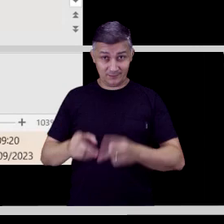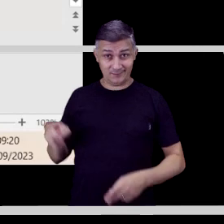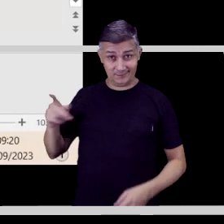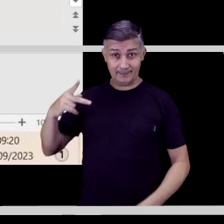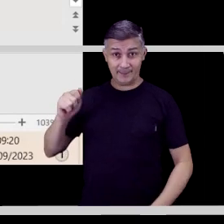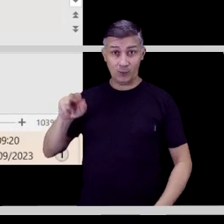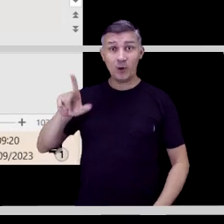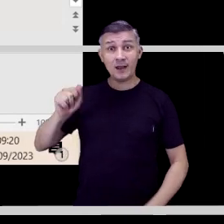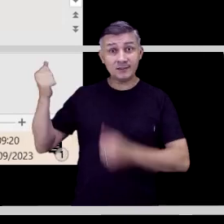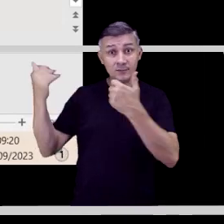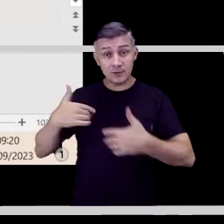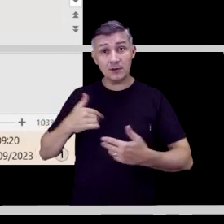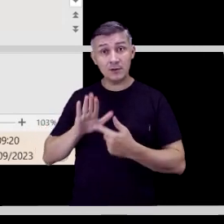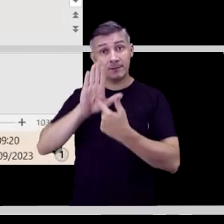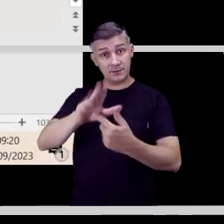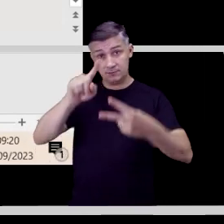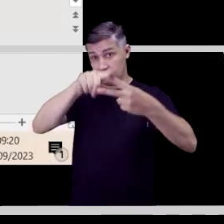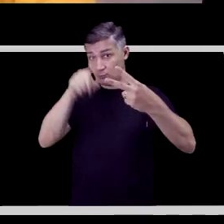Bruno, você.